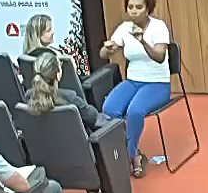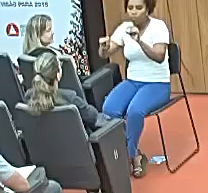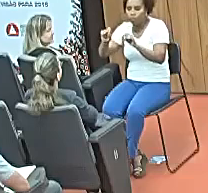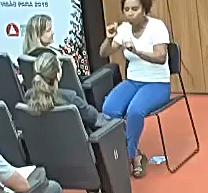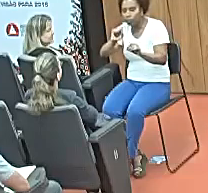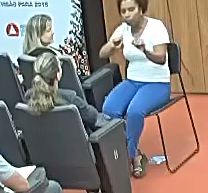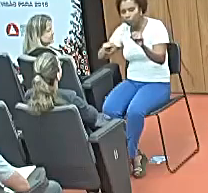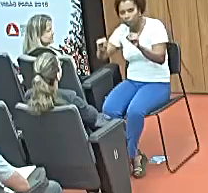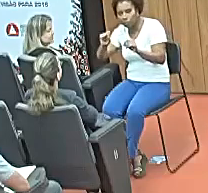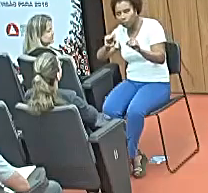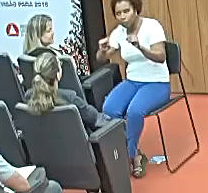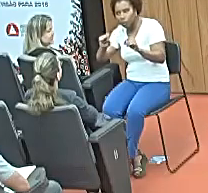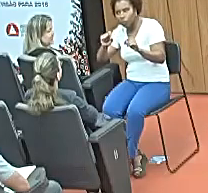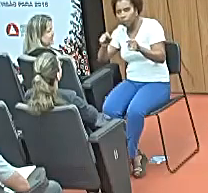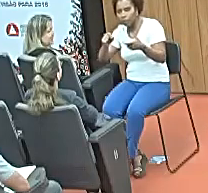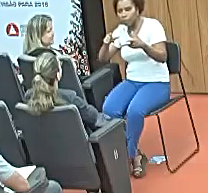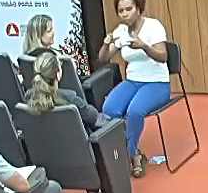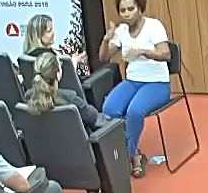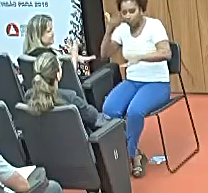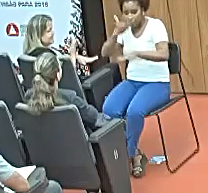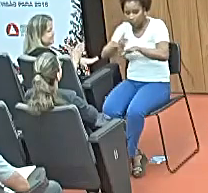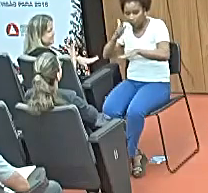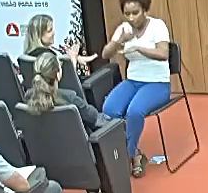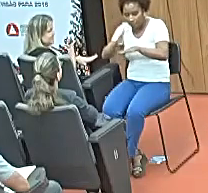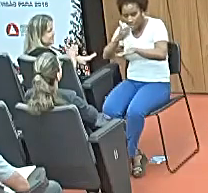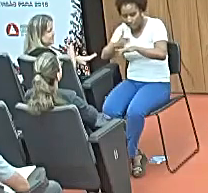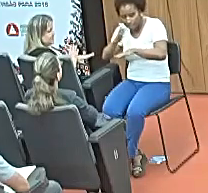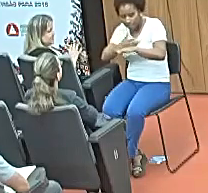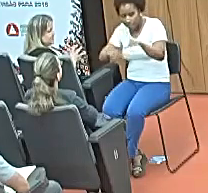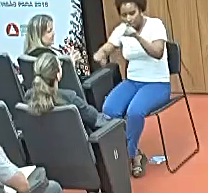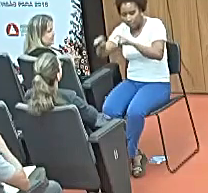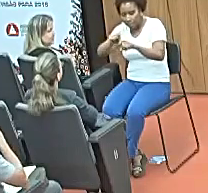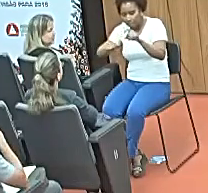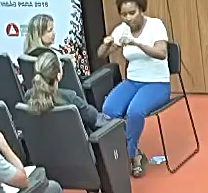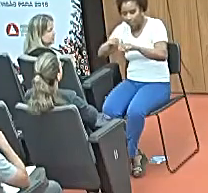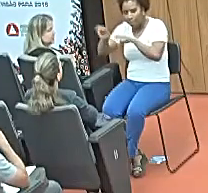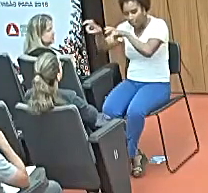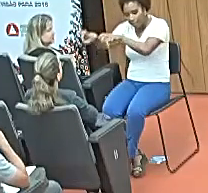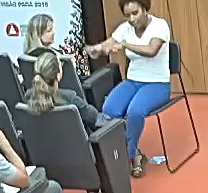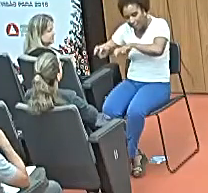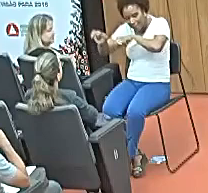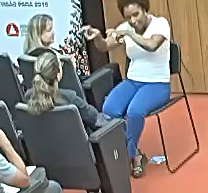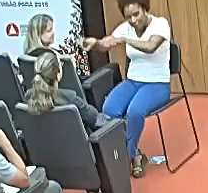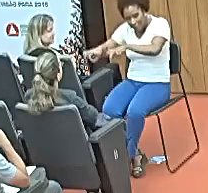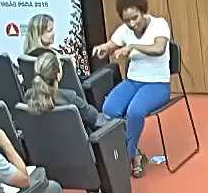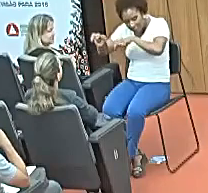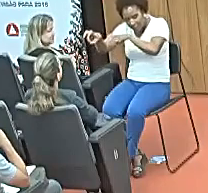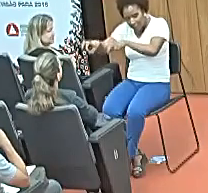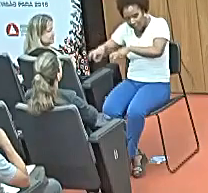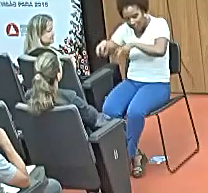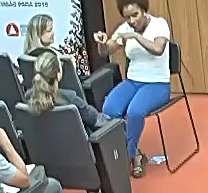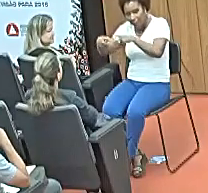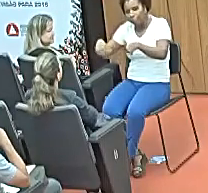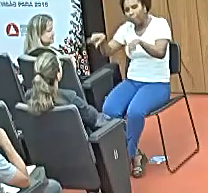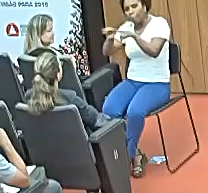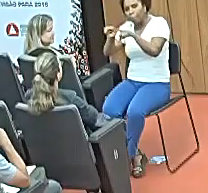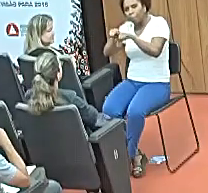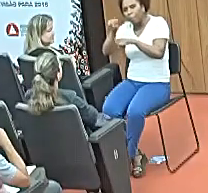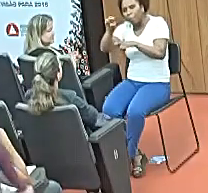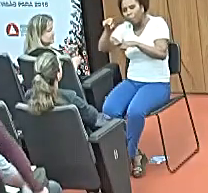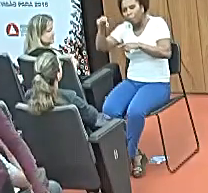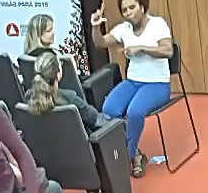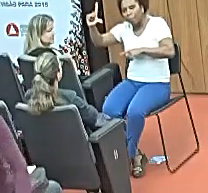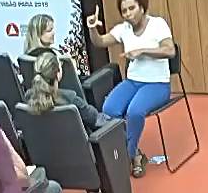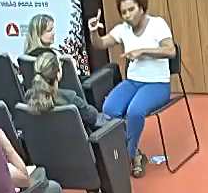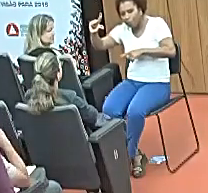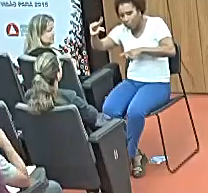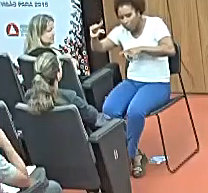capacitação de agricultores para o cumprimento do plano de ação estratégica intersetorial de redução do uso de